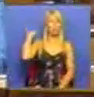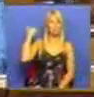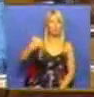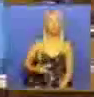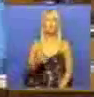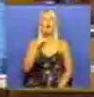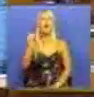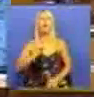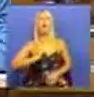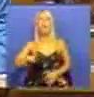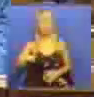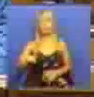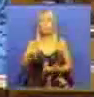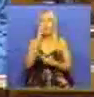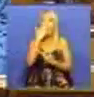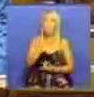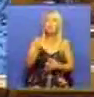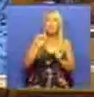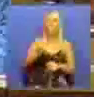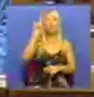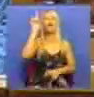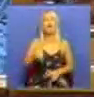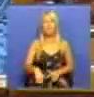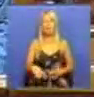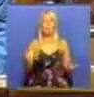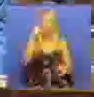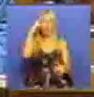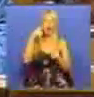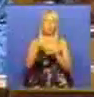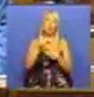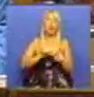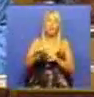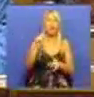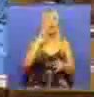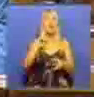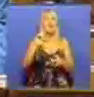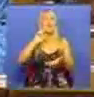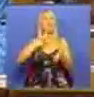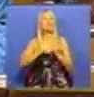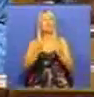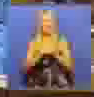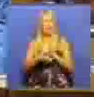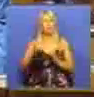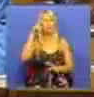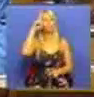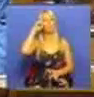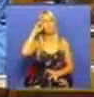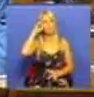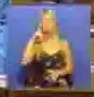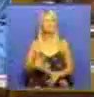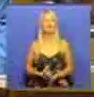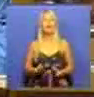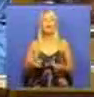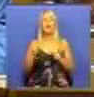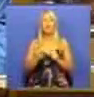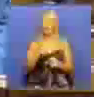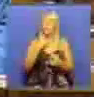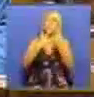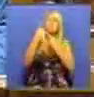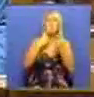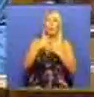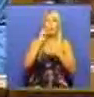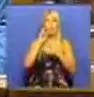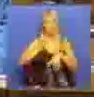Na oposição, parecia ser também esse o entendimento do engenheiro José Sócrates. Questionado em plena campanha